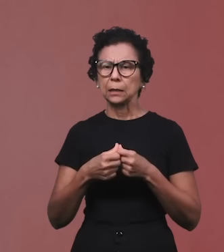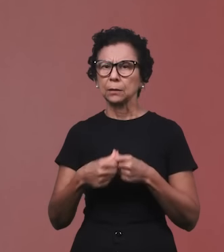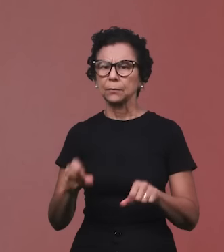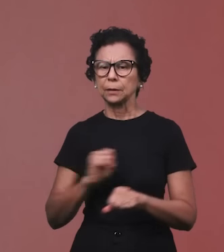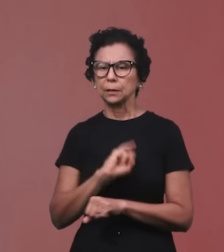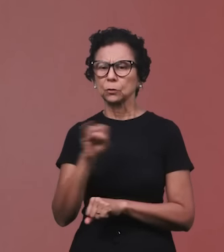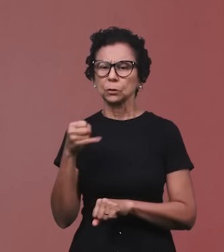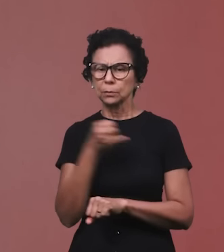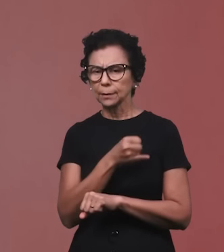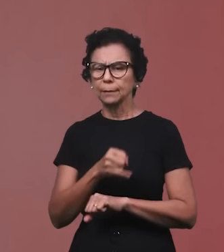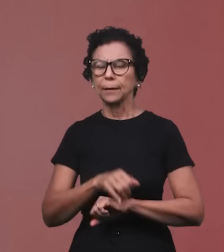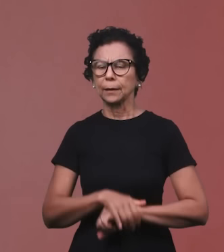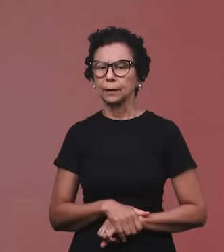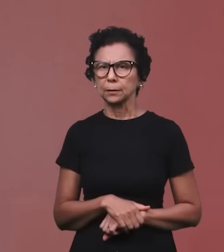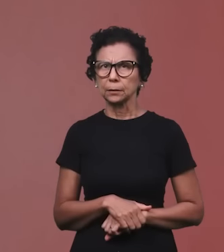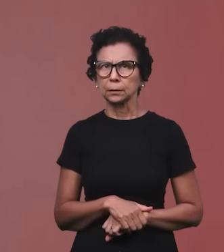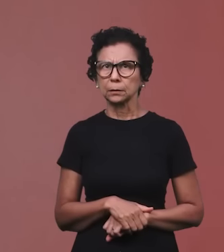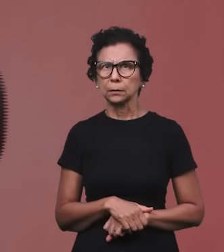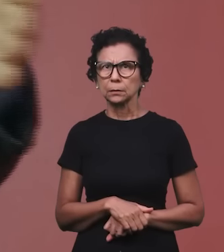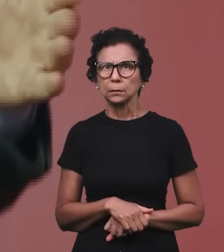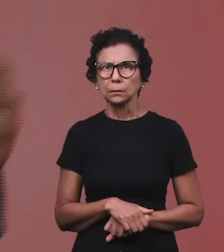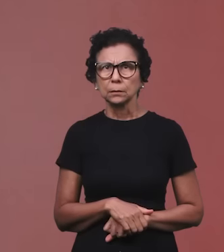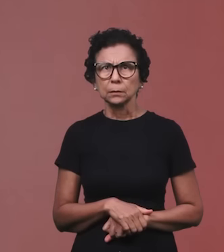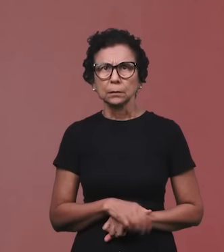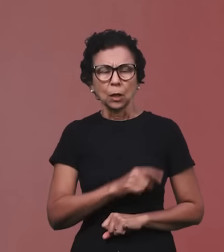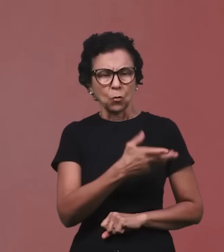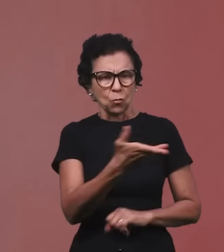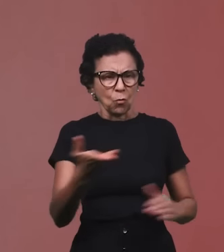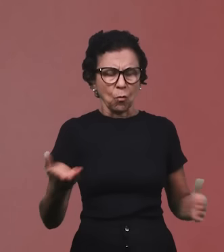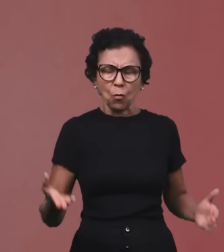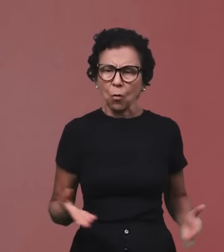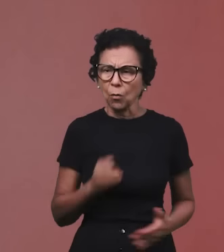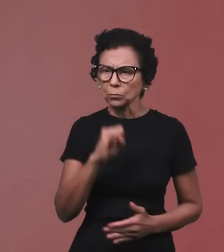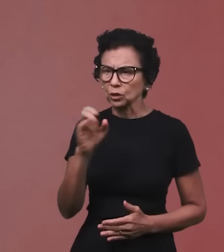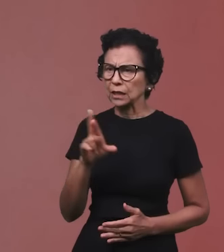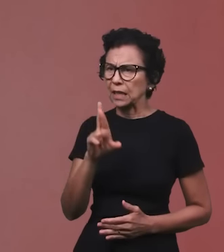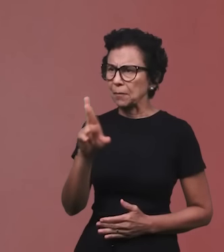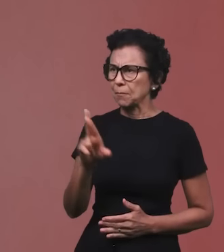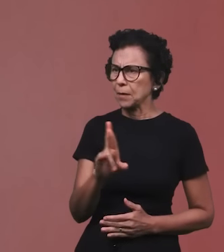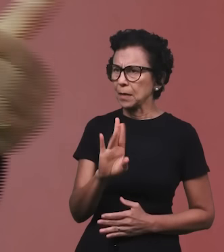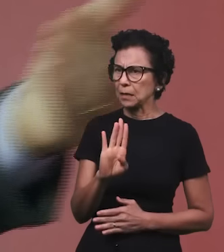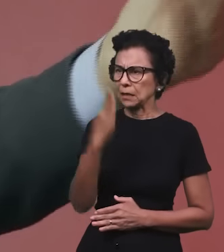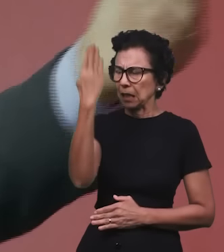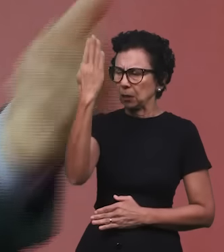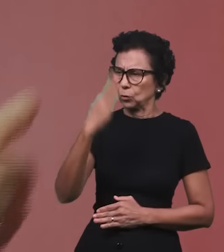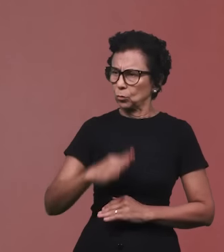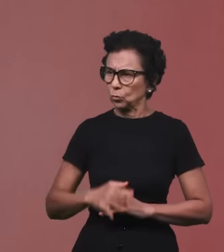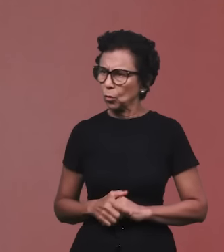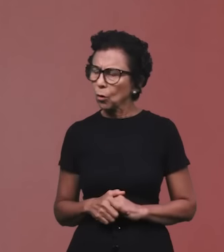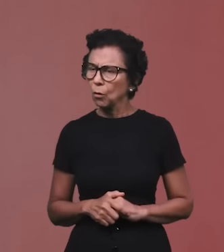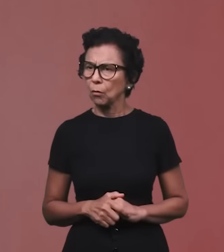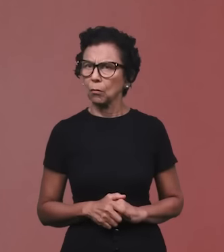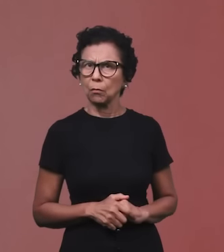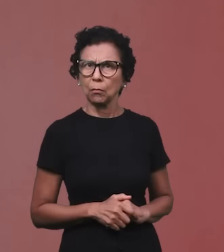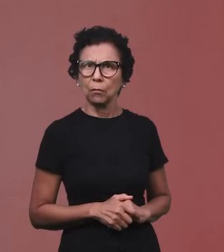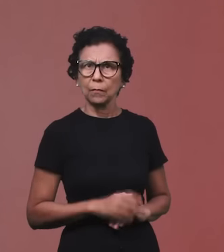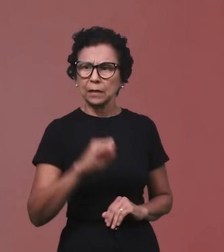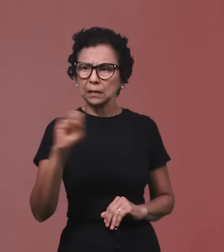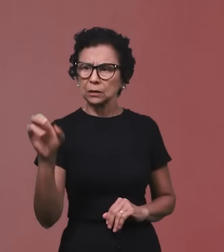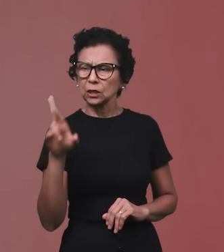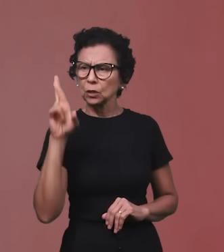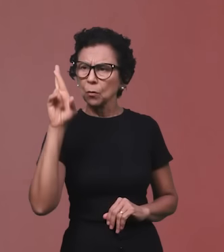rei da Babilônia. Esse camarada é um traidor, nós estamos sendo invadidos. Ele fala para nós aceitamos, nos rendermos. O rei falava: Jeremias,